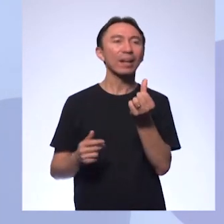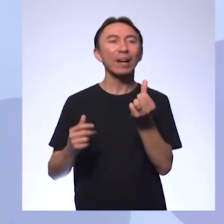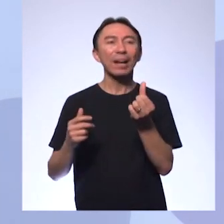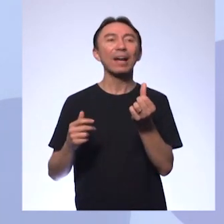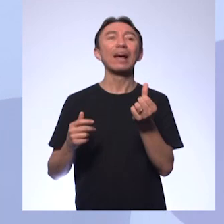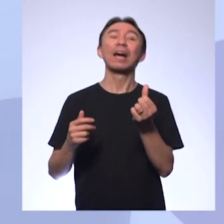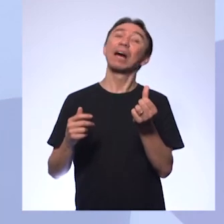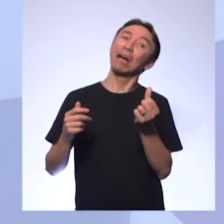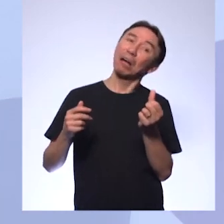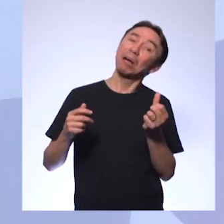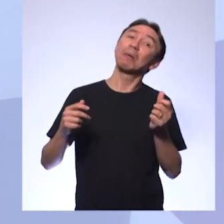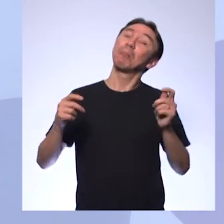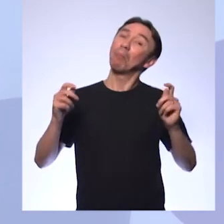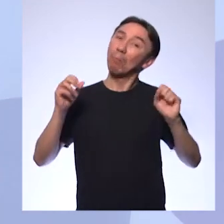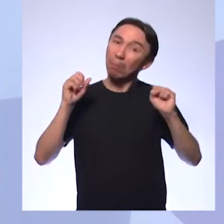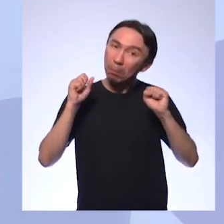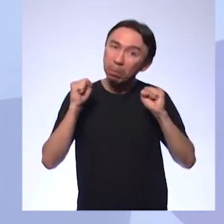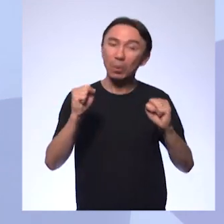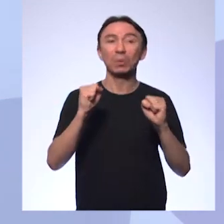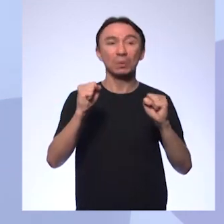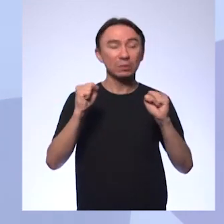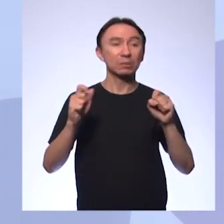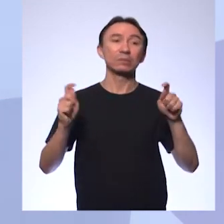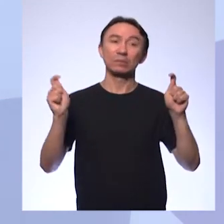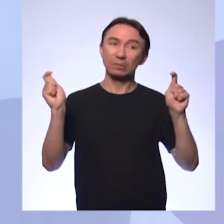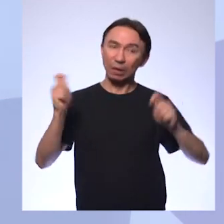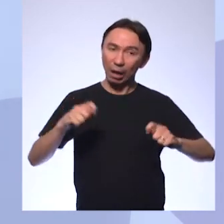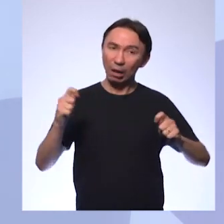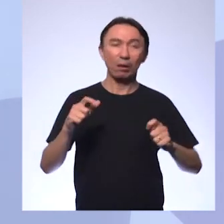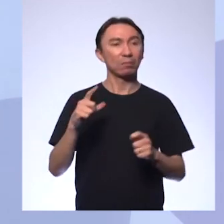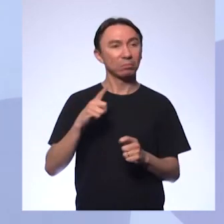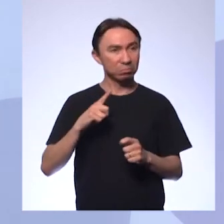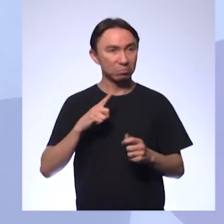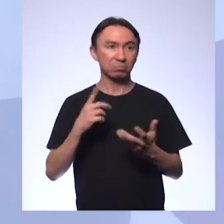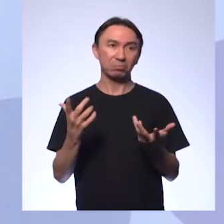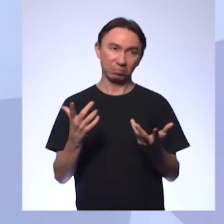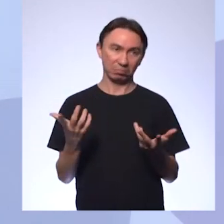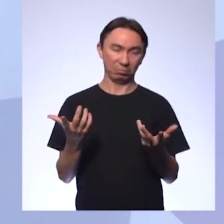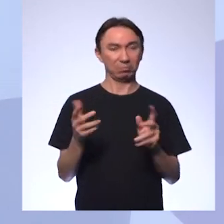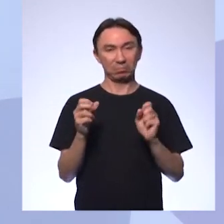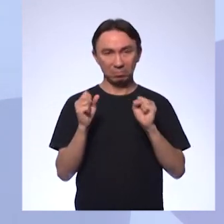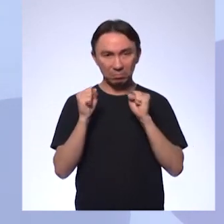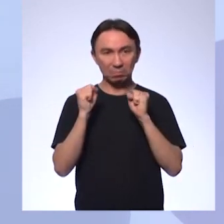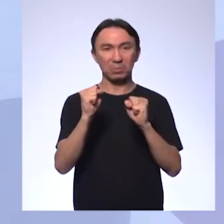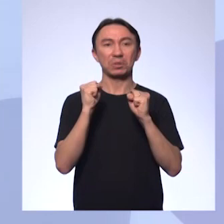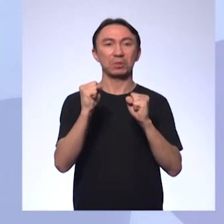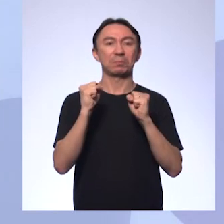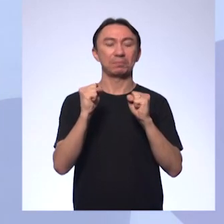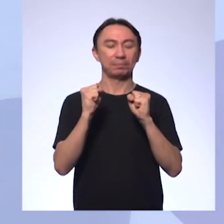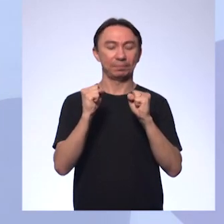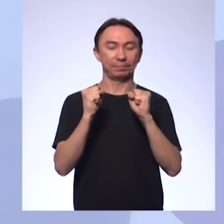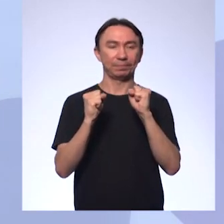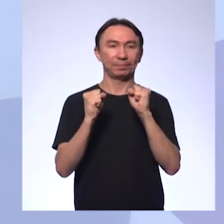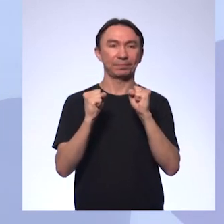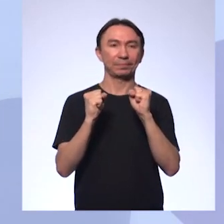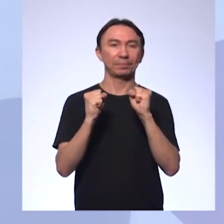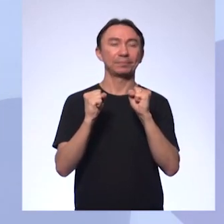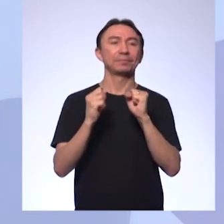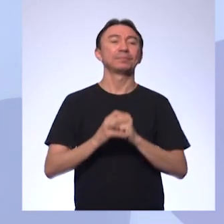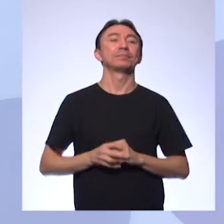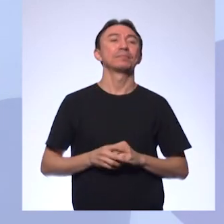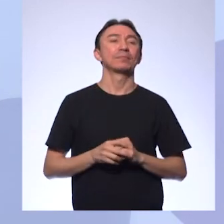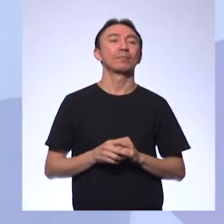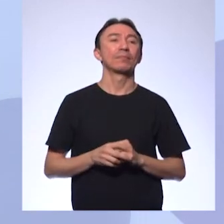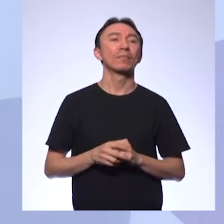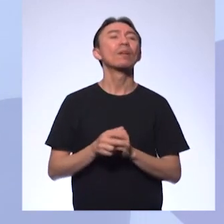um possível composto desta fórmula aqui. O que eu poderia